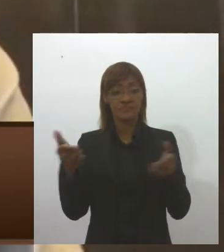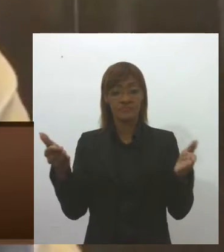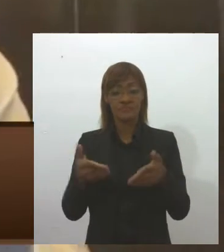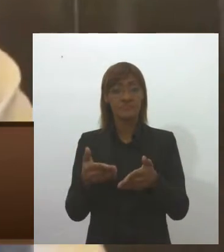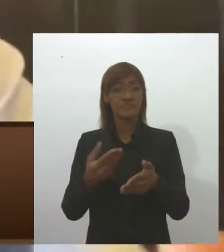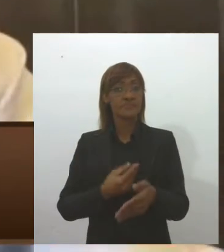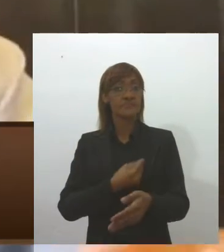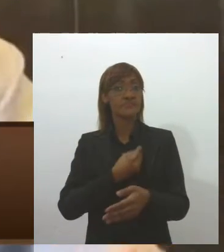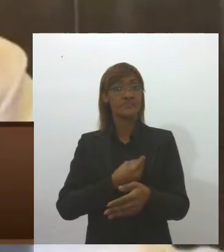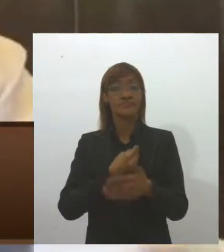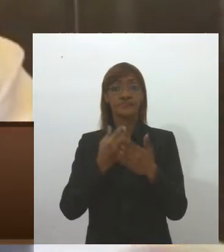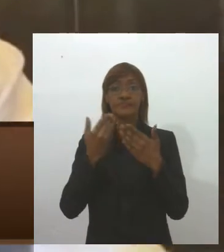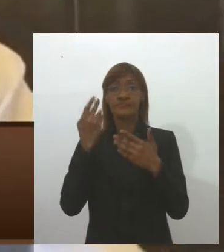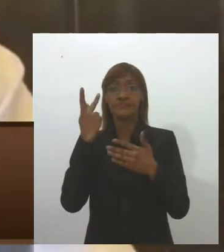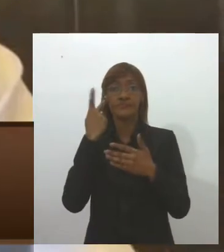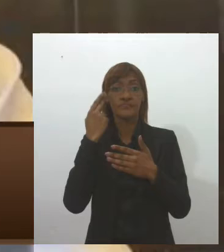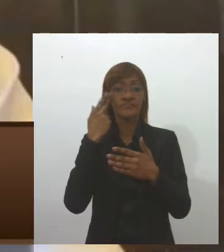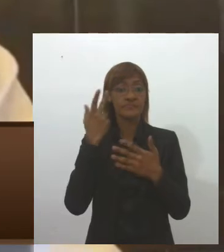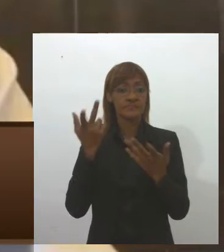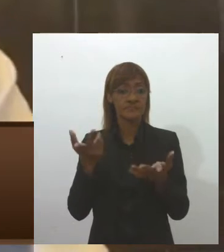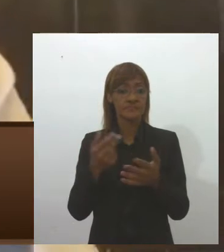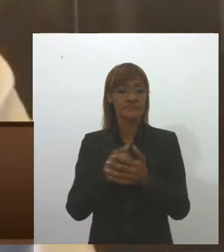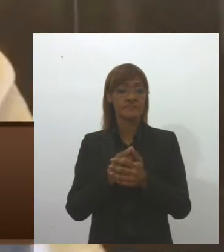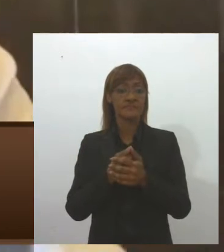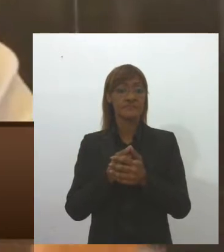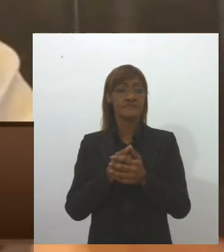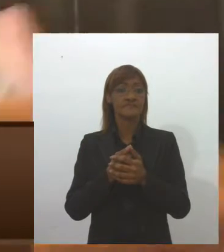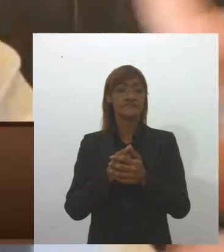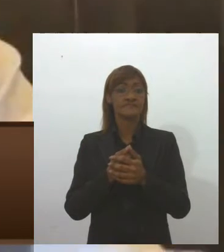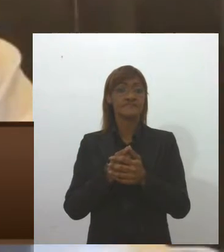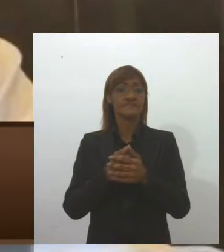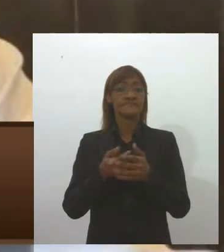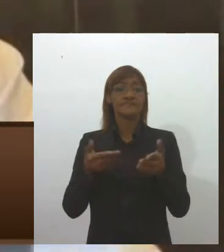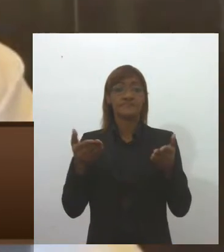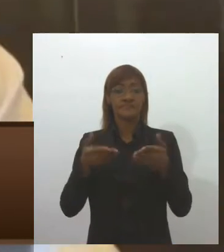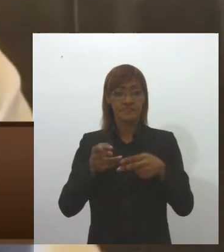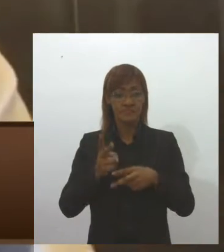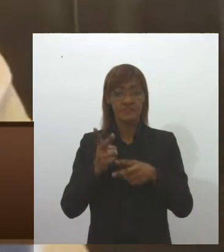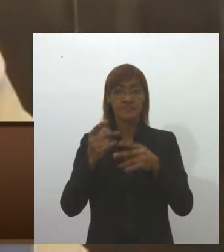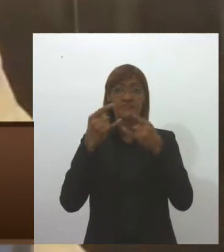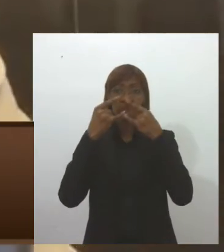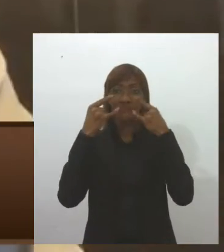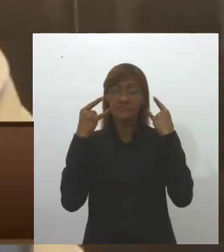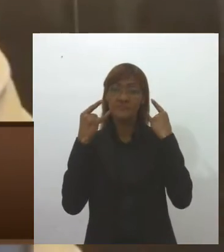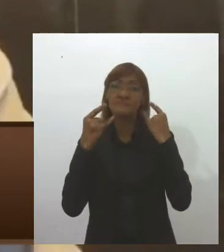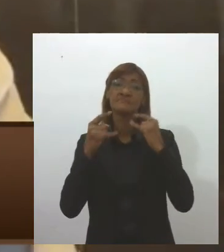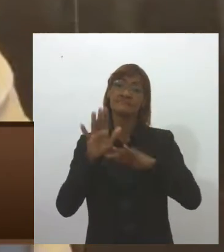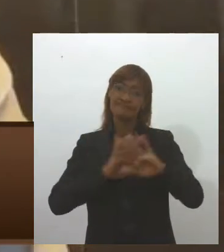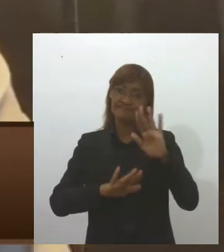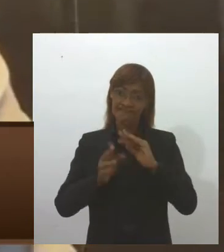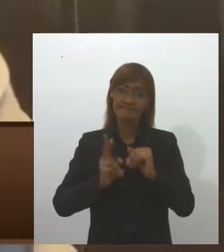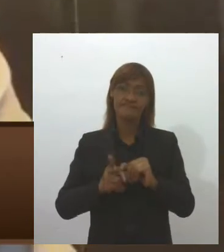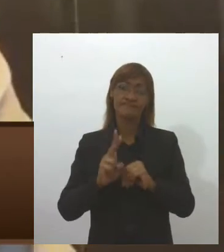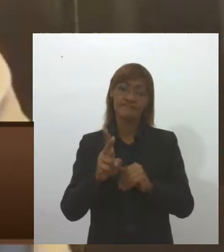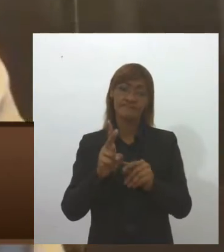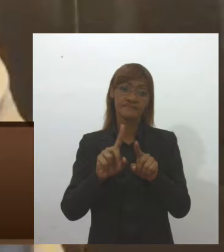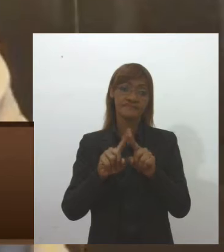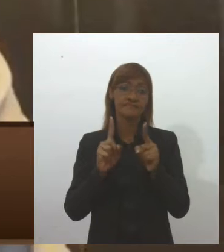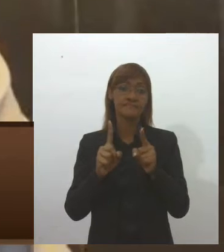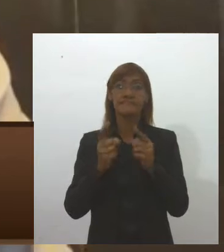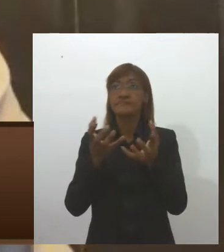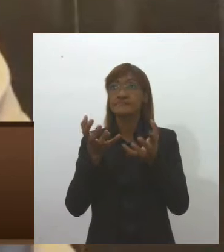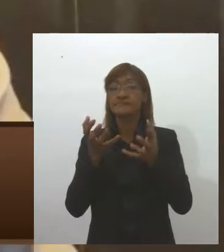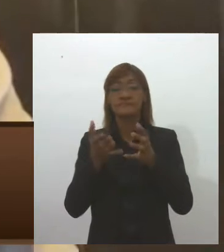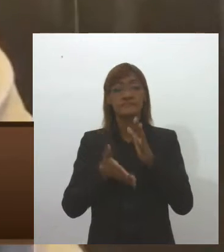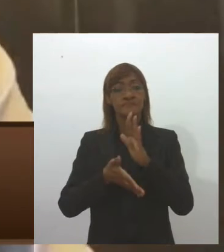normal, porque acredito que a máscara a gente ainda vai usar por um bom tempo, a gente vai ter que tomar todos os cuidados necessários, mas as pessoas querem viajar e já